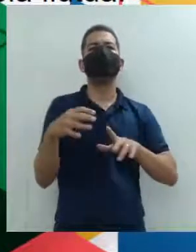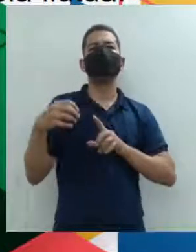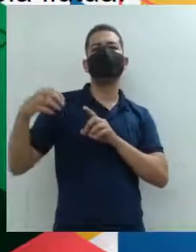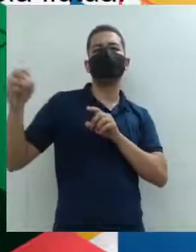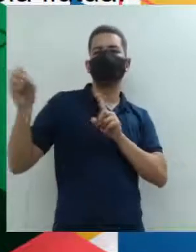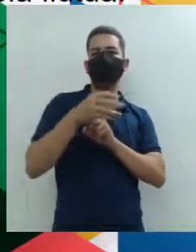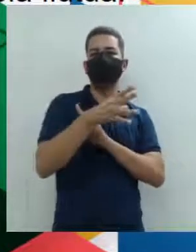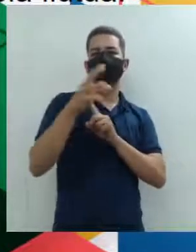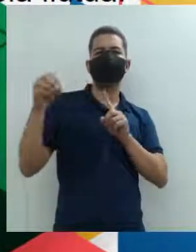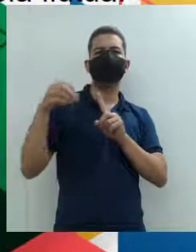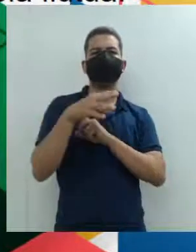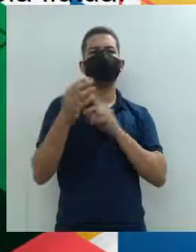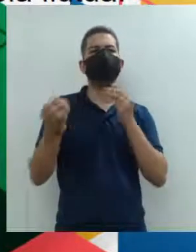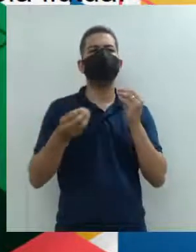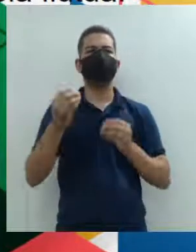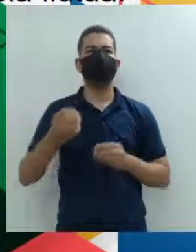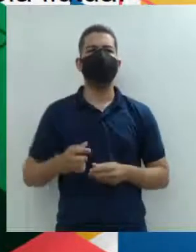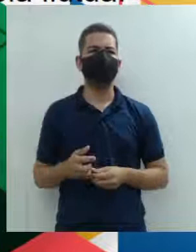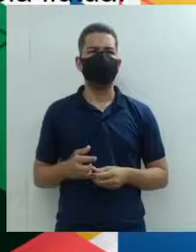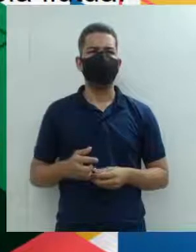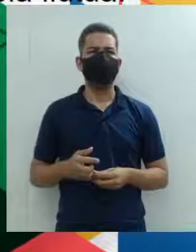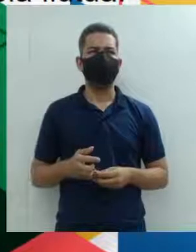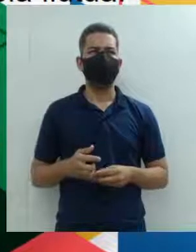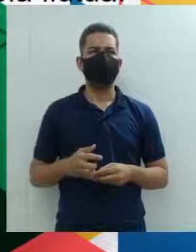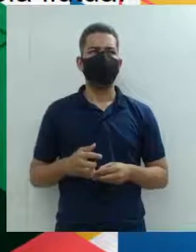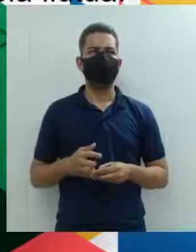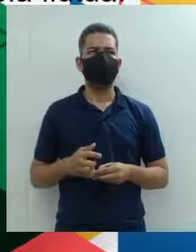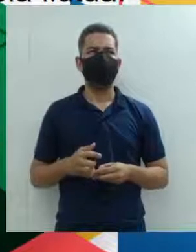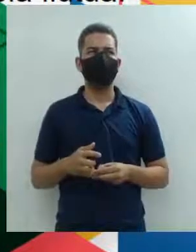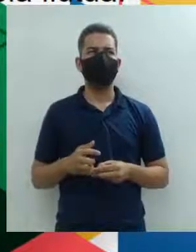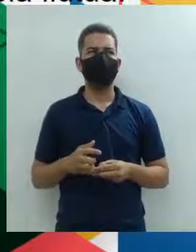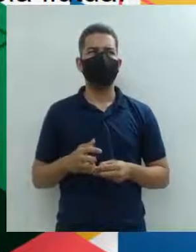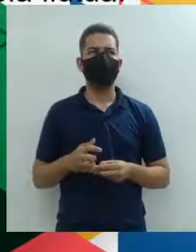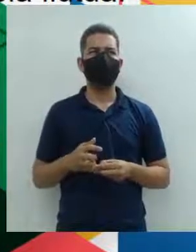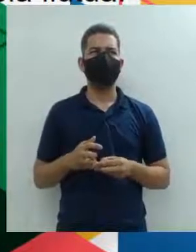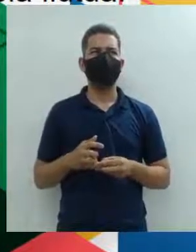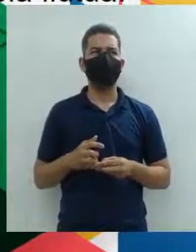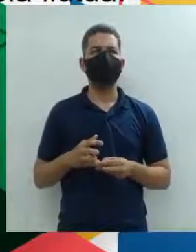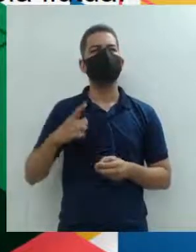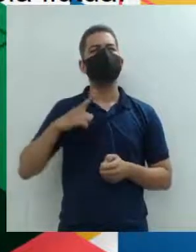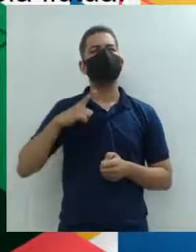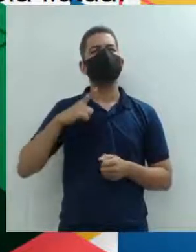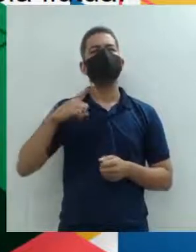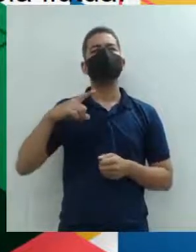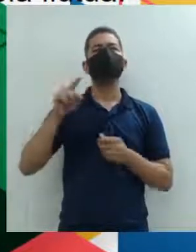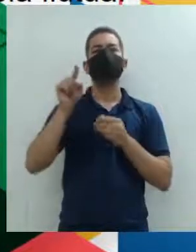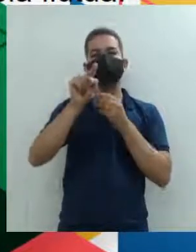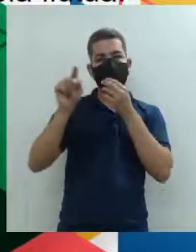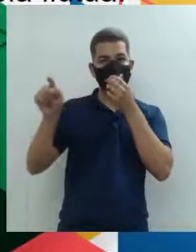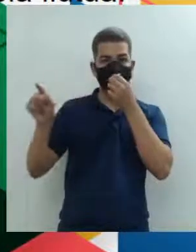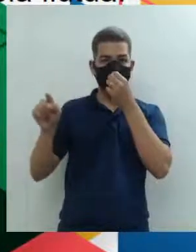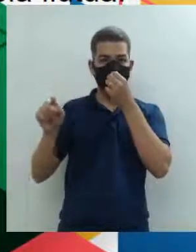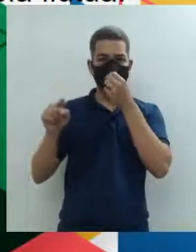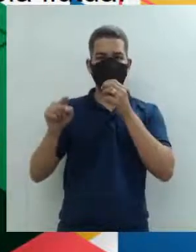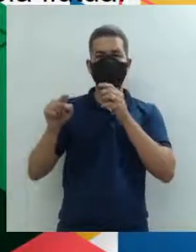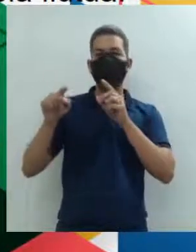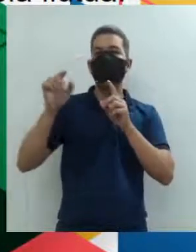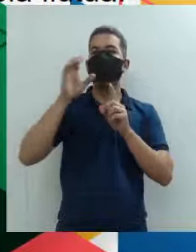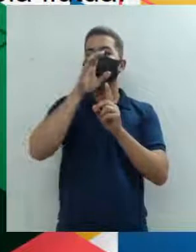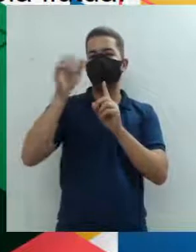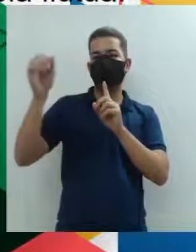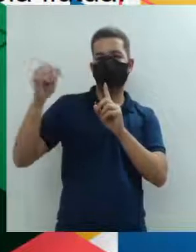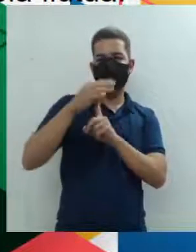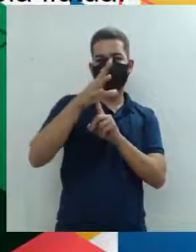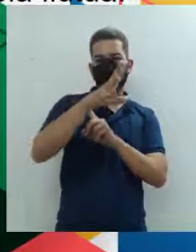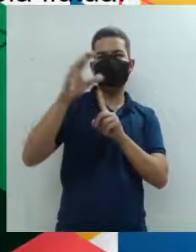alternativas. Ele quer saber aí qual dessas alternativas é aquela que existe a grande parte da propagação de calor